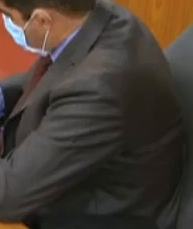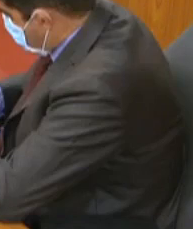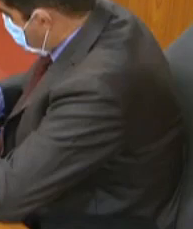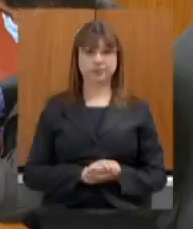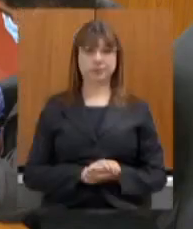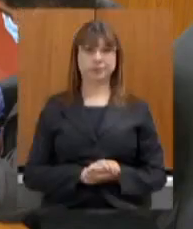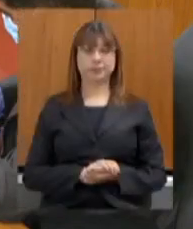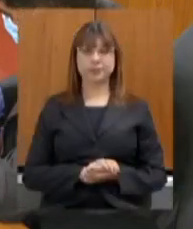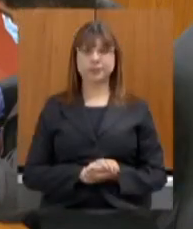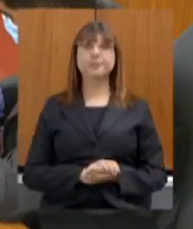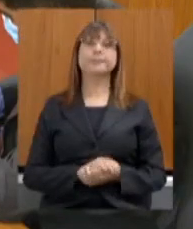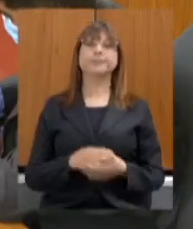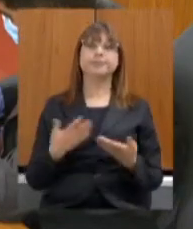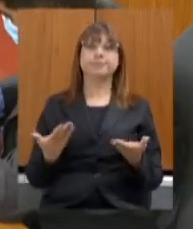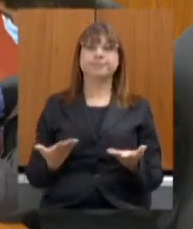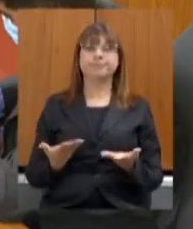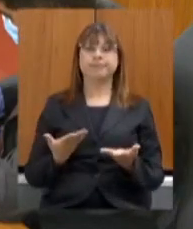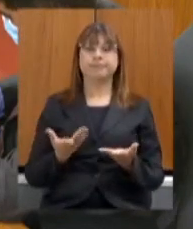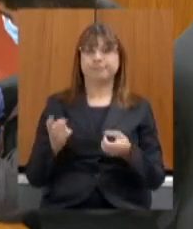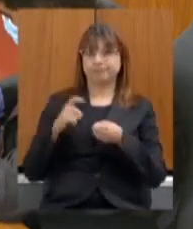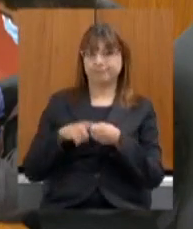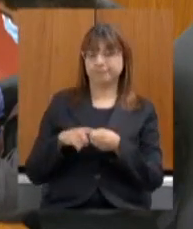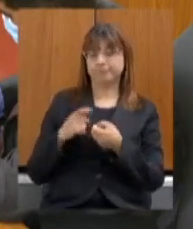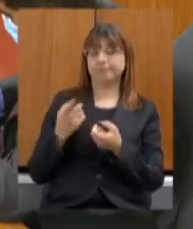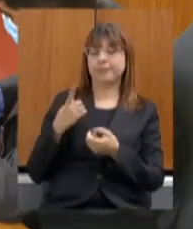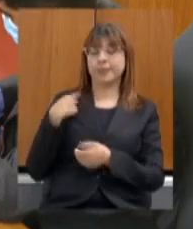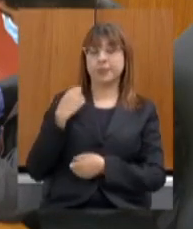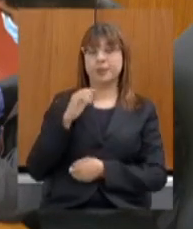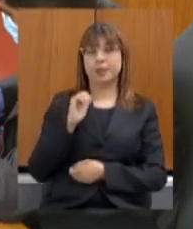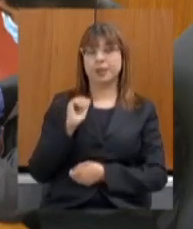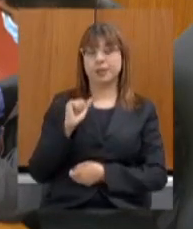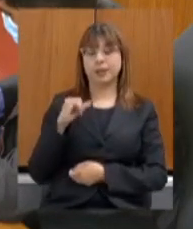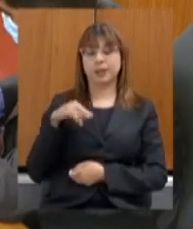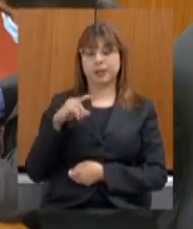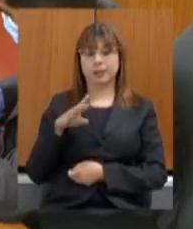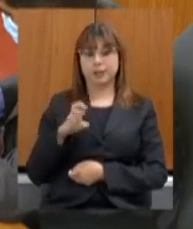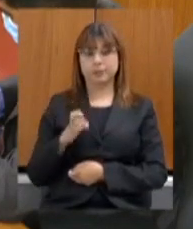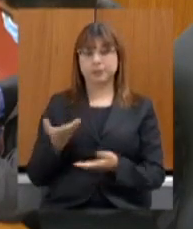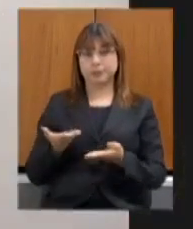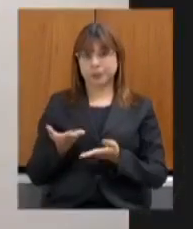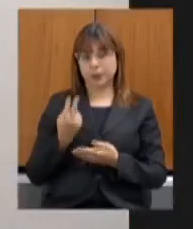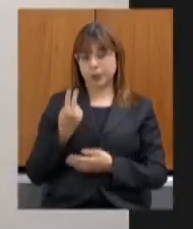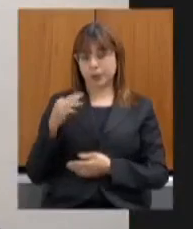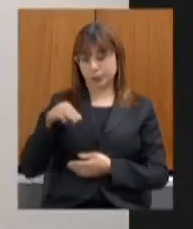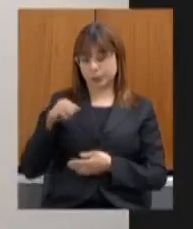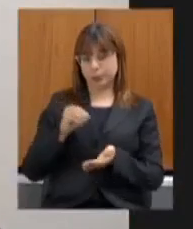Bem, eu queria, nesses dois minutos restantes,